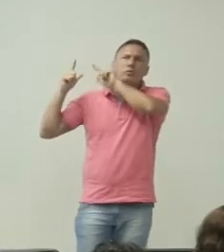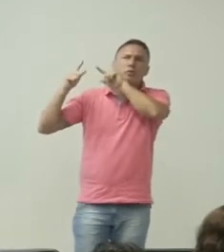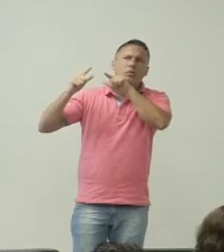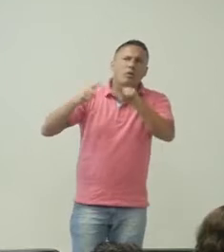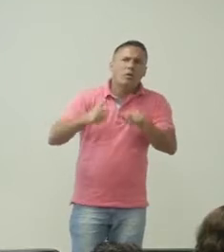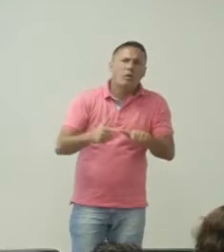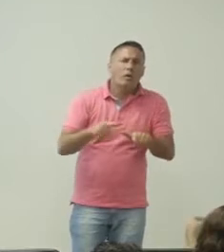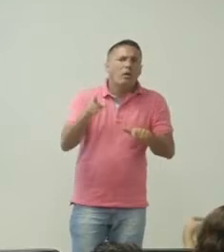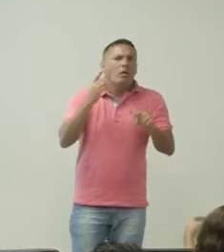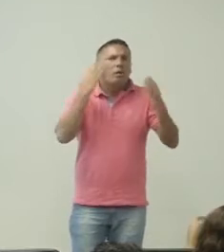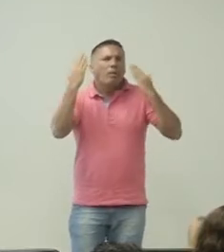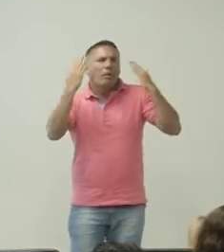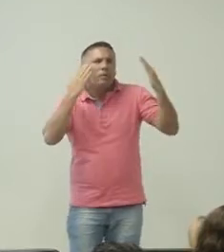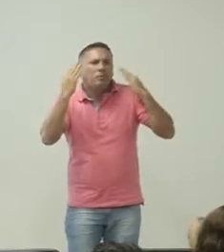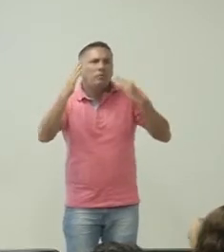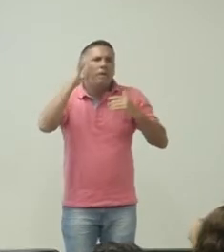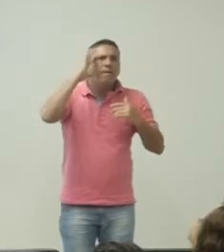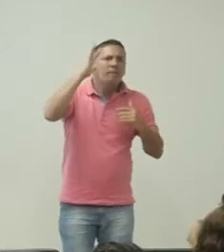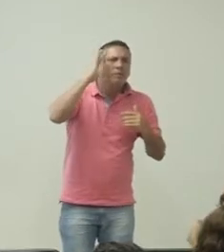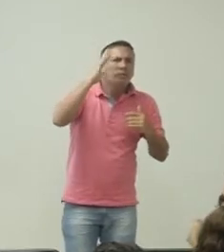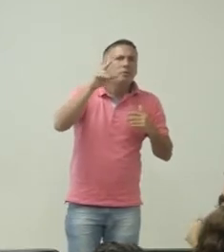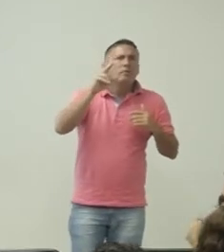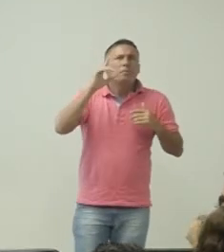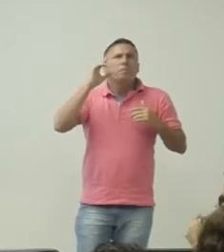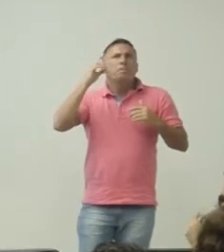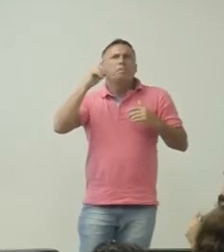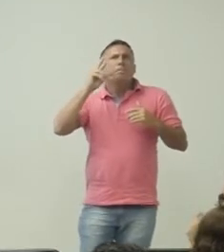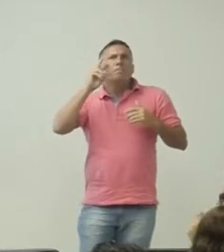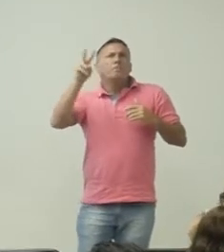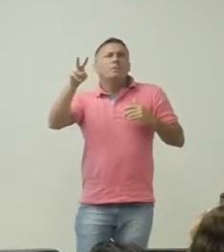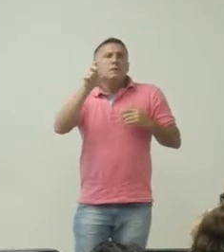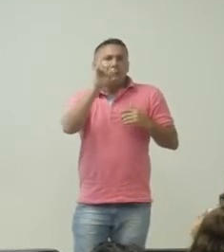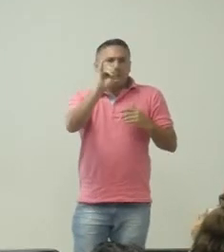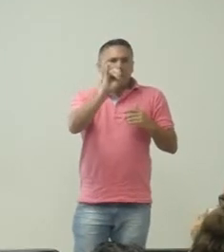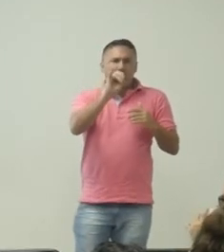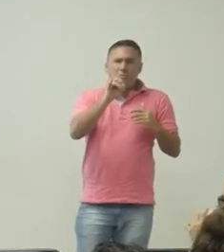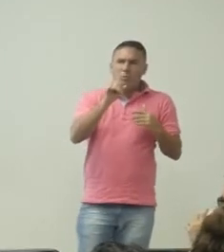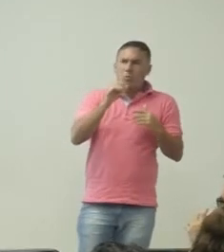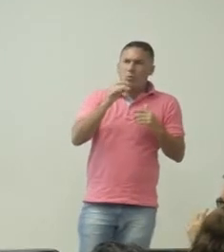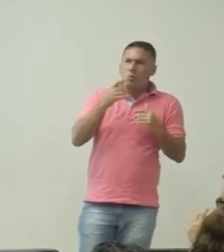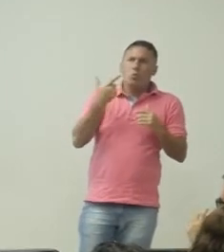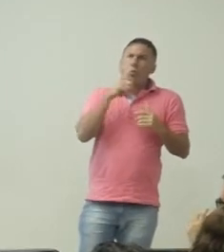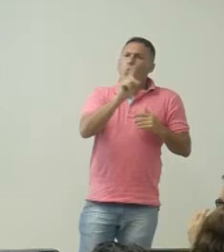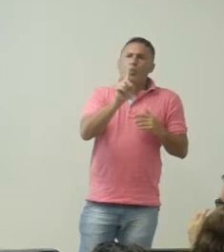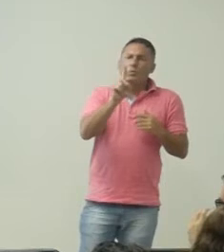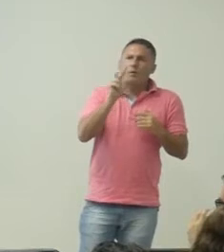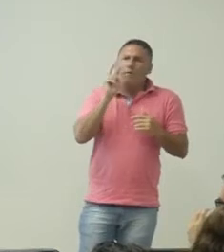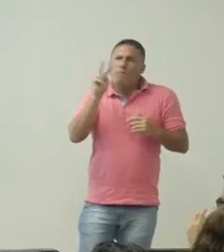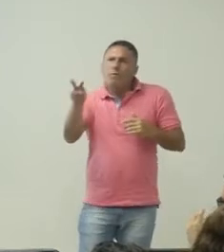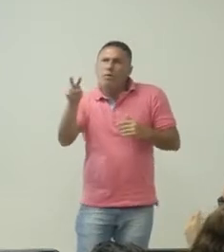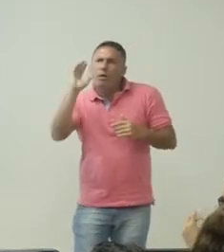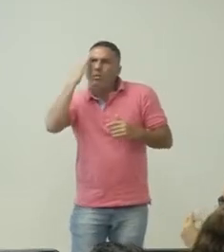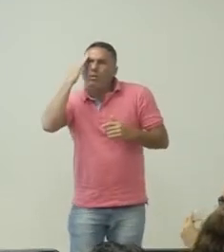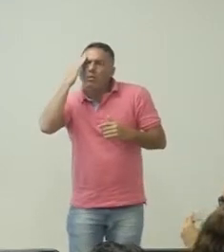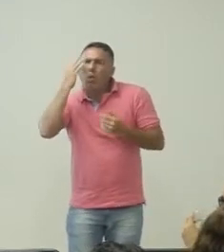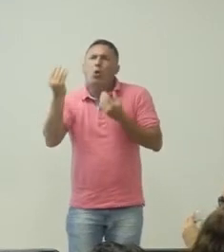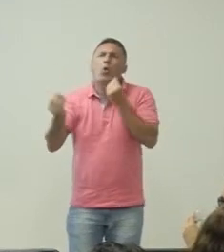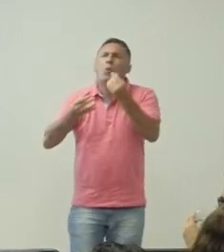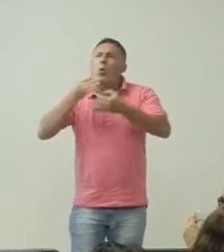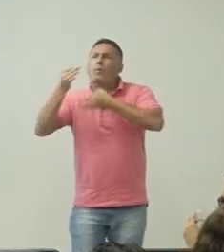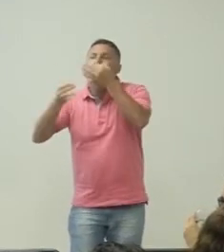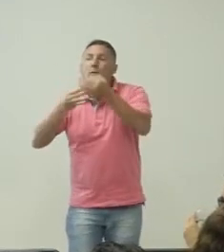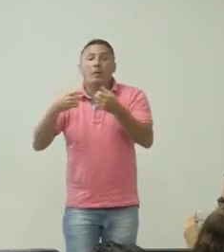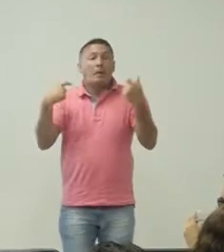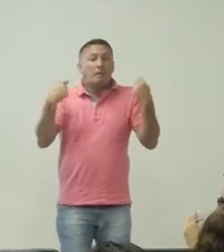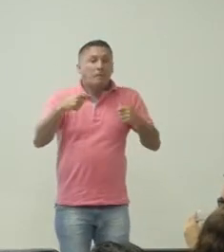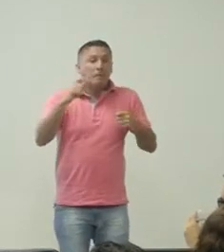poder visibilizá-las. Né? Se nós não as enxergamos, nós não conseguimos trabalhar sobre elas. Então, a gente precisa primeiro tentar